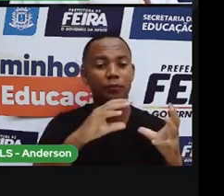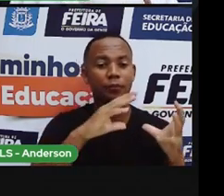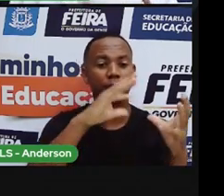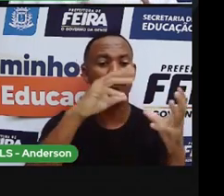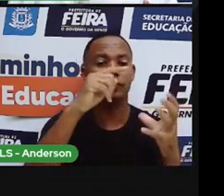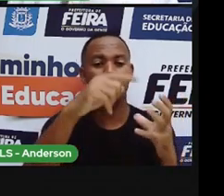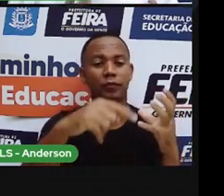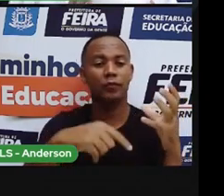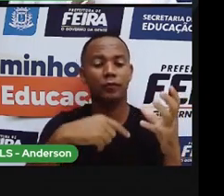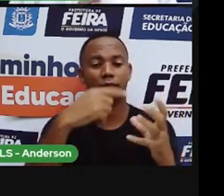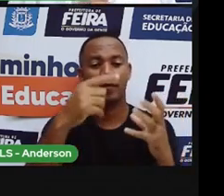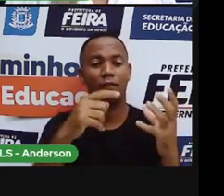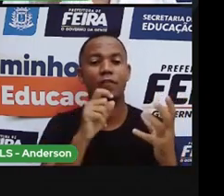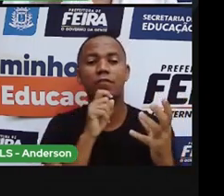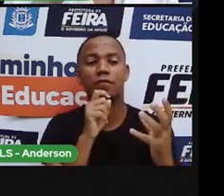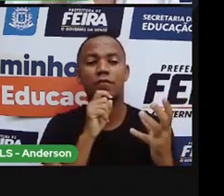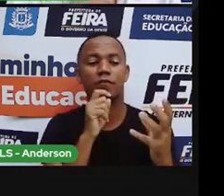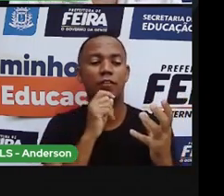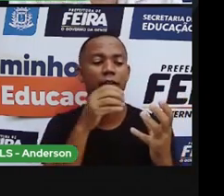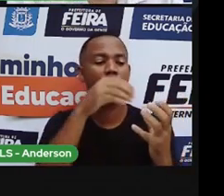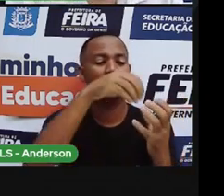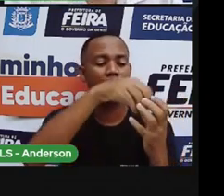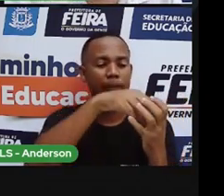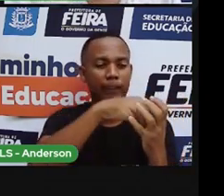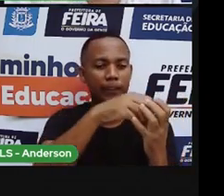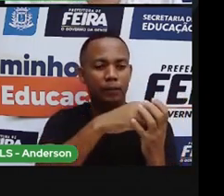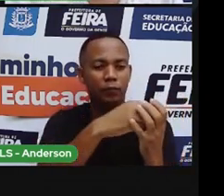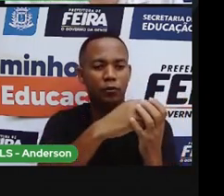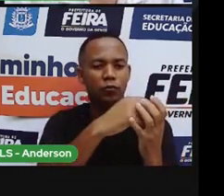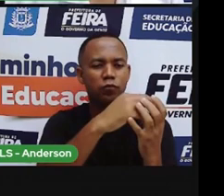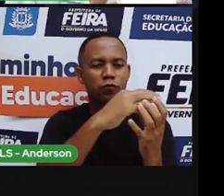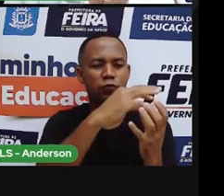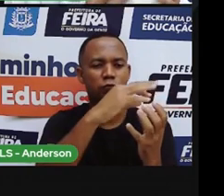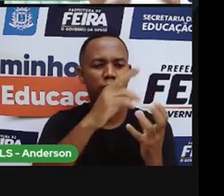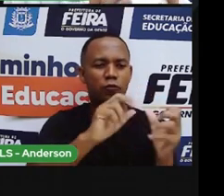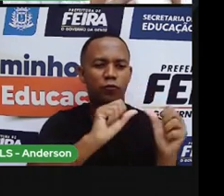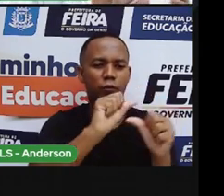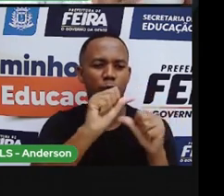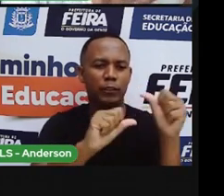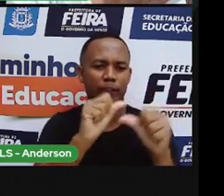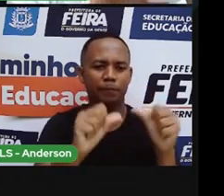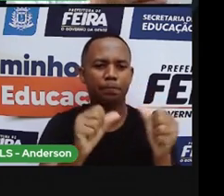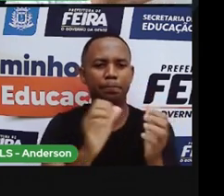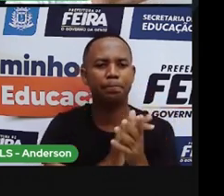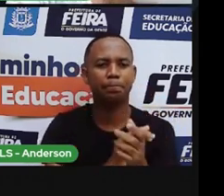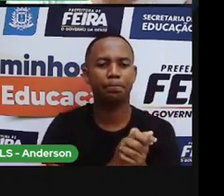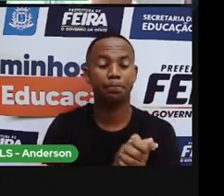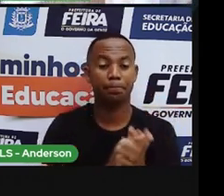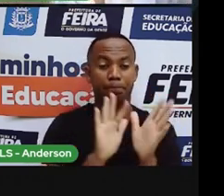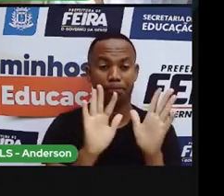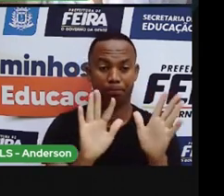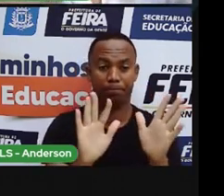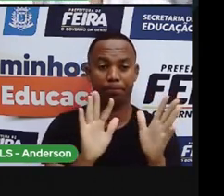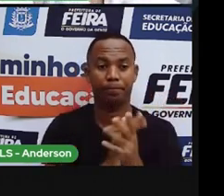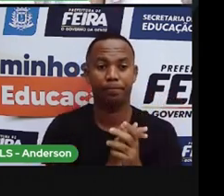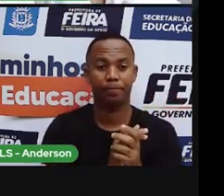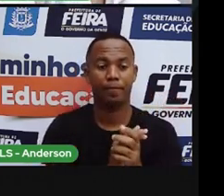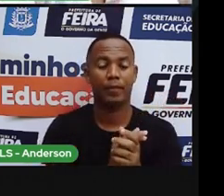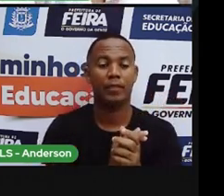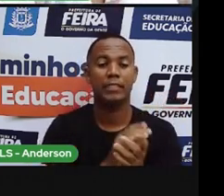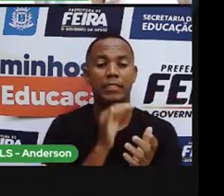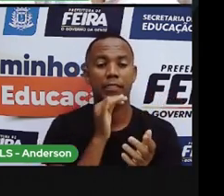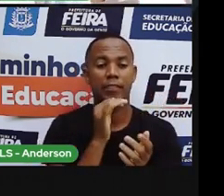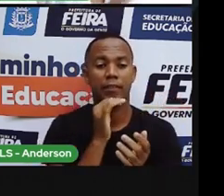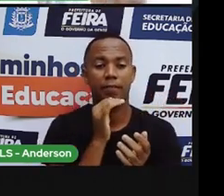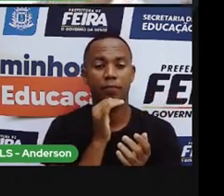para dentro. Olha só, quando a gente pega uma coisa bem quente, né? E aí a gente joga na água,